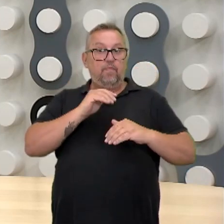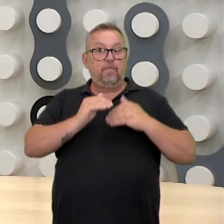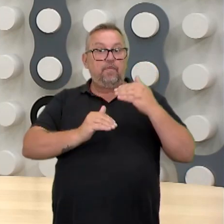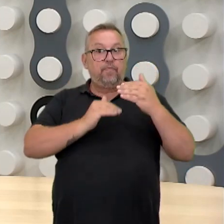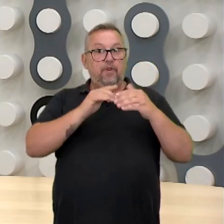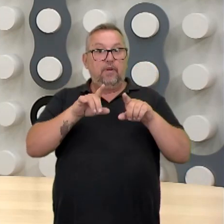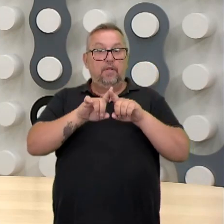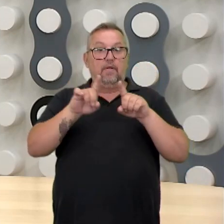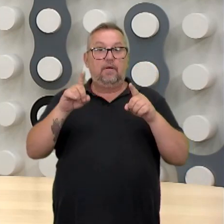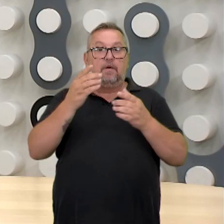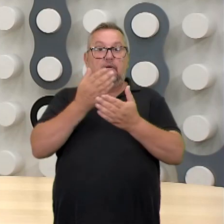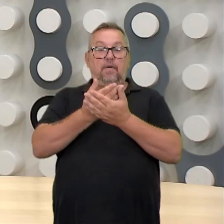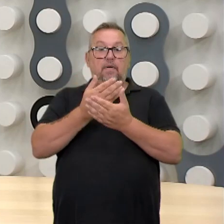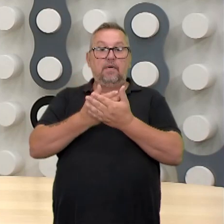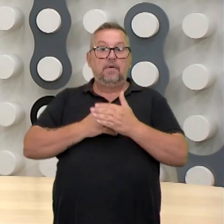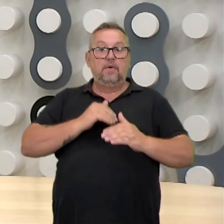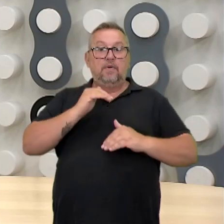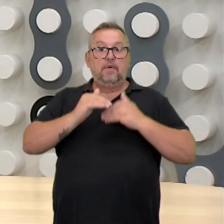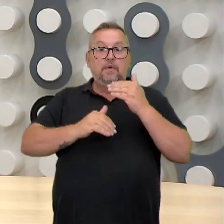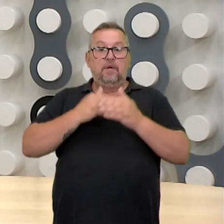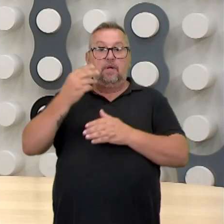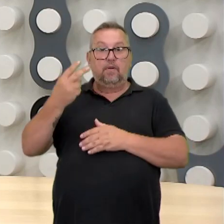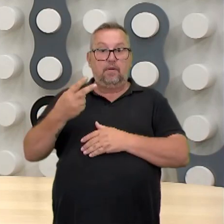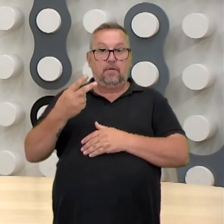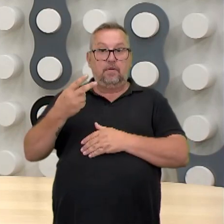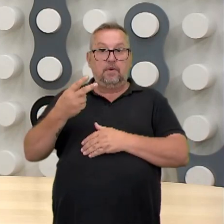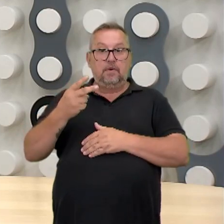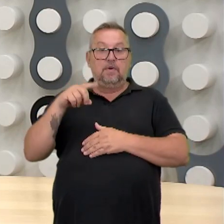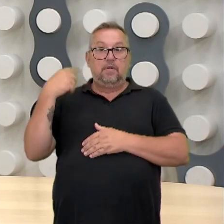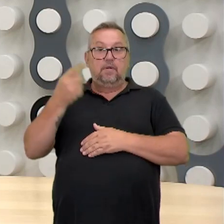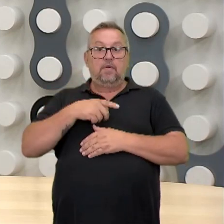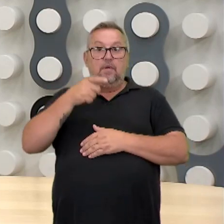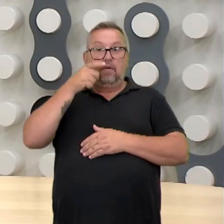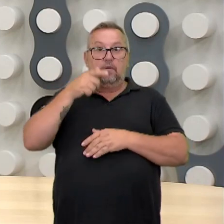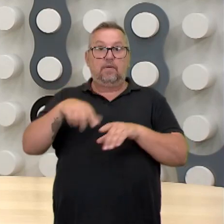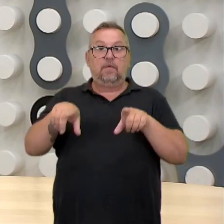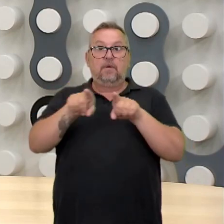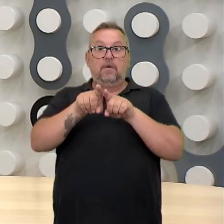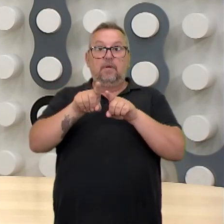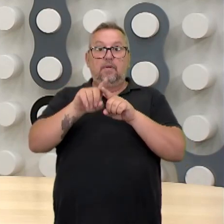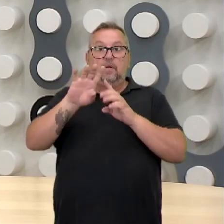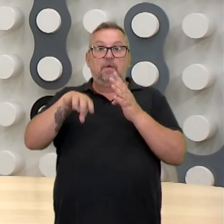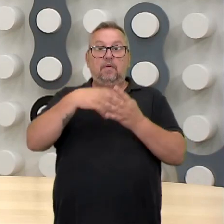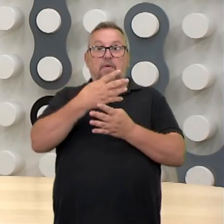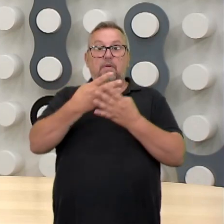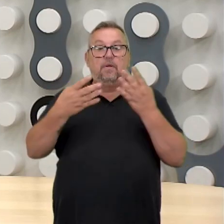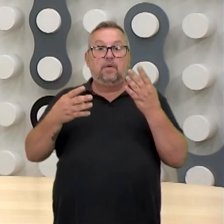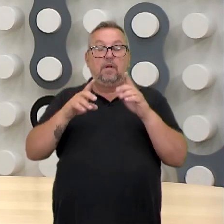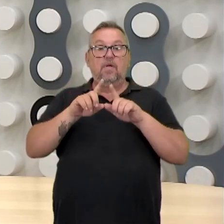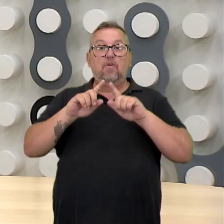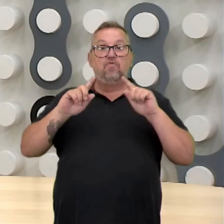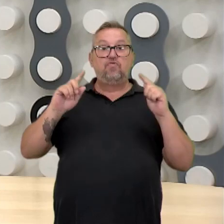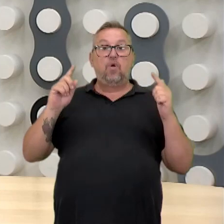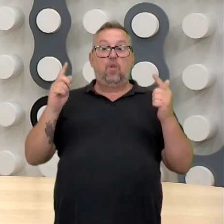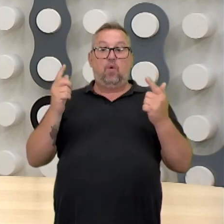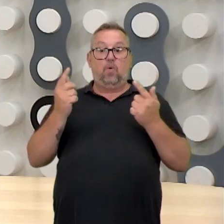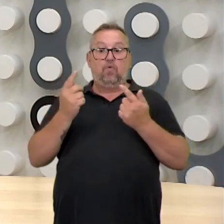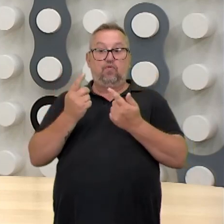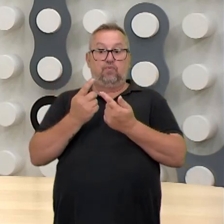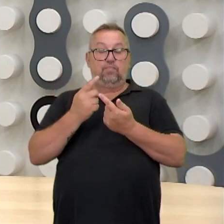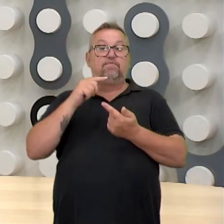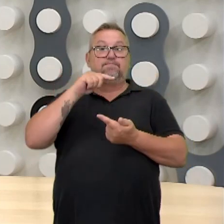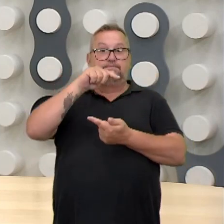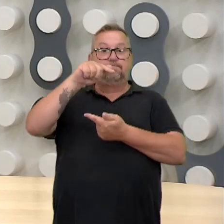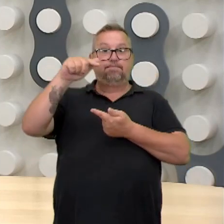né. Na aula do desenvolvimento 2, nós vimos, né, também a tabela do tempo geológico, mas demos ênfase para